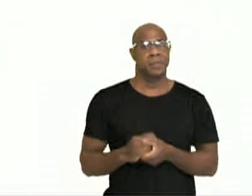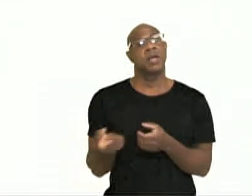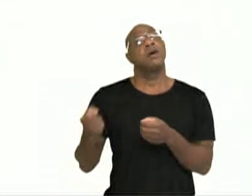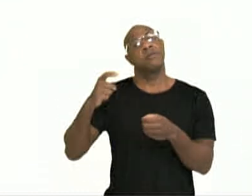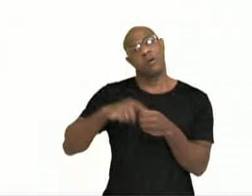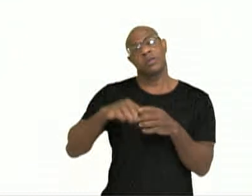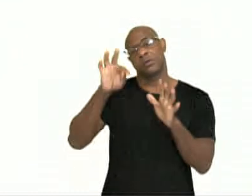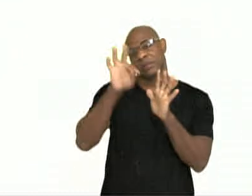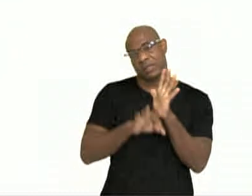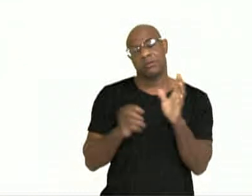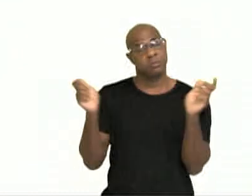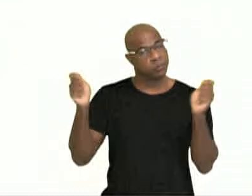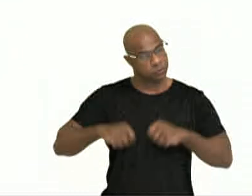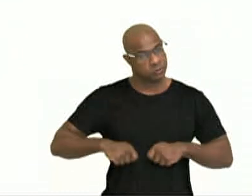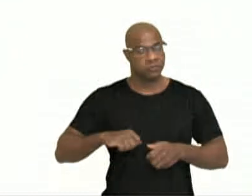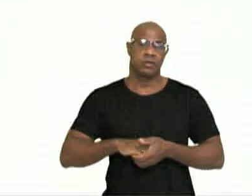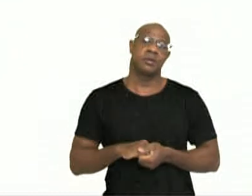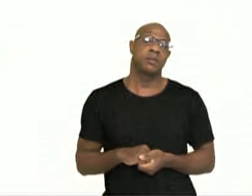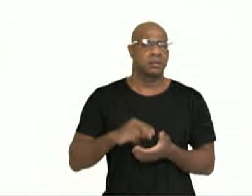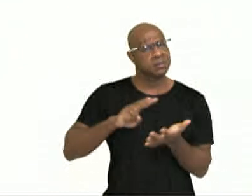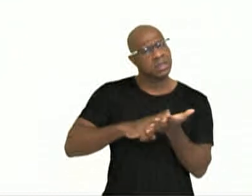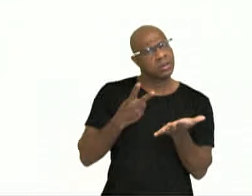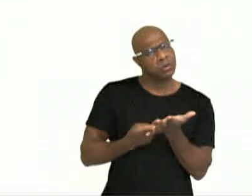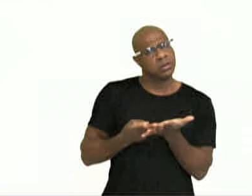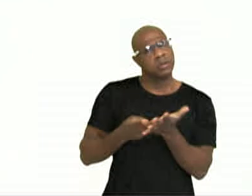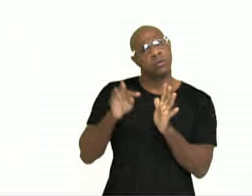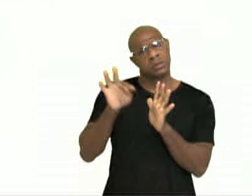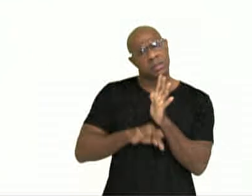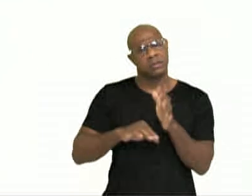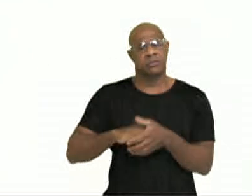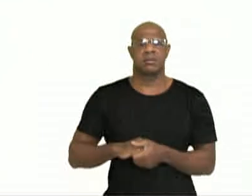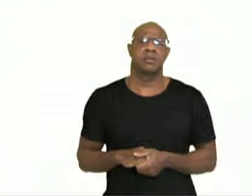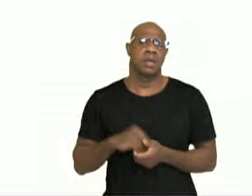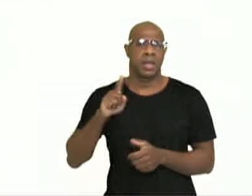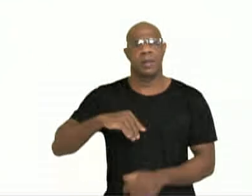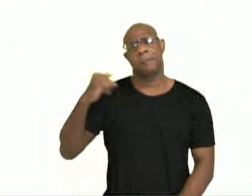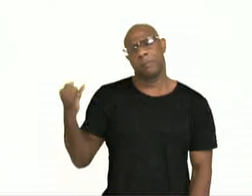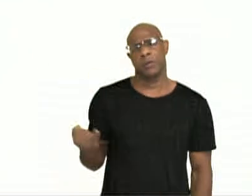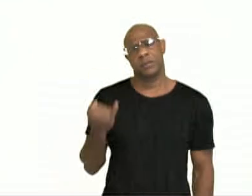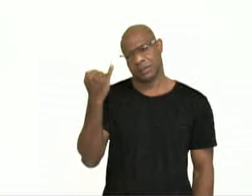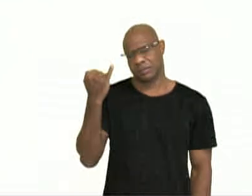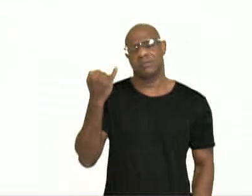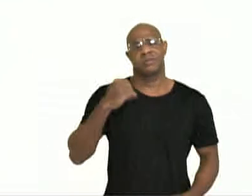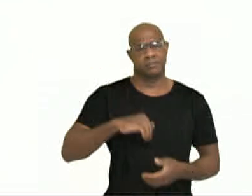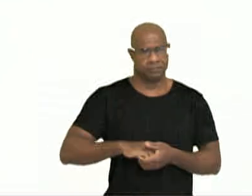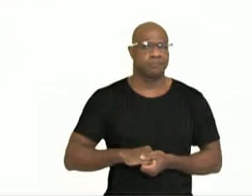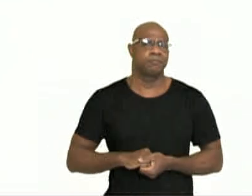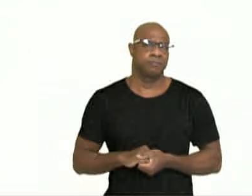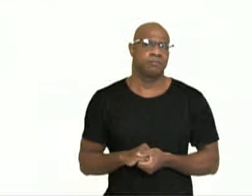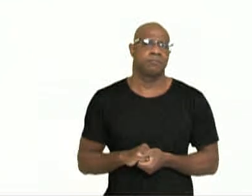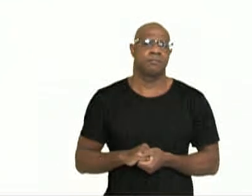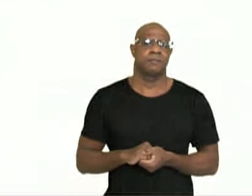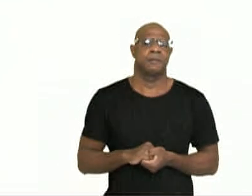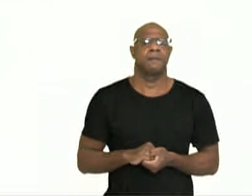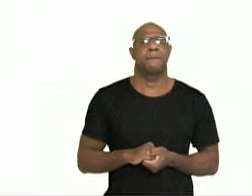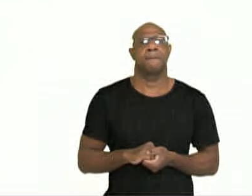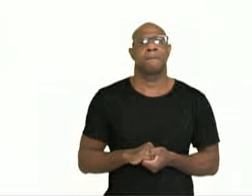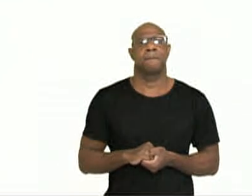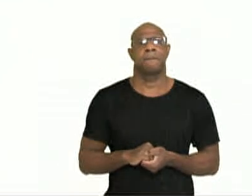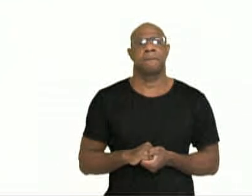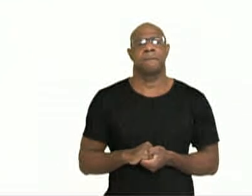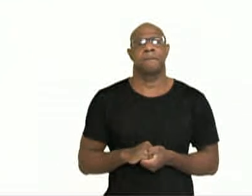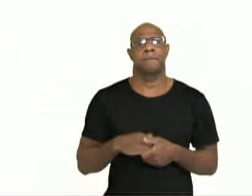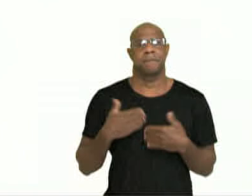no texto, se possível, traduza o texto. É importante traduzir, porque aí você vai adquirindo vocabulário,